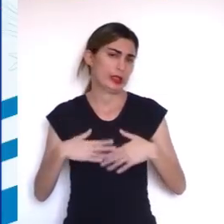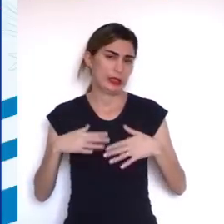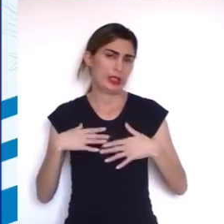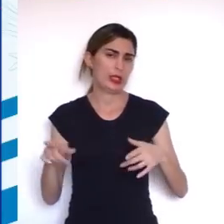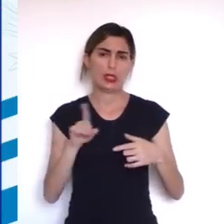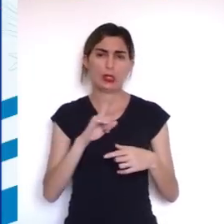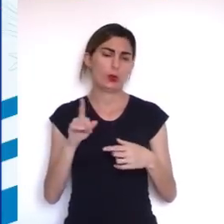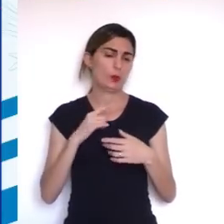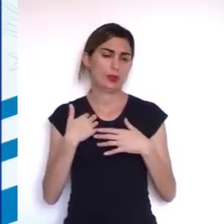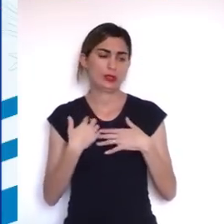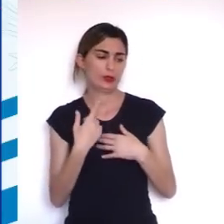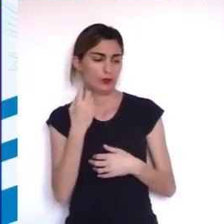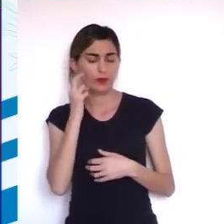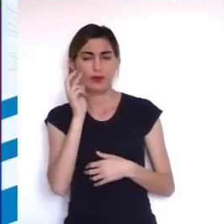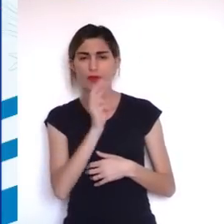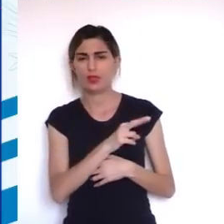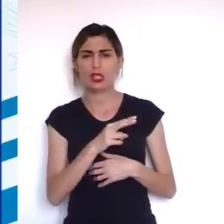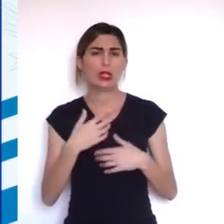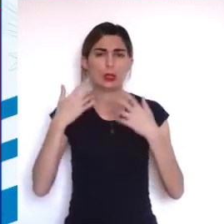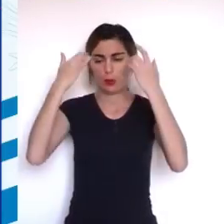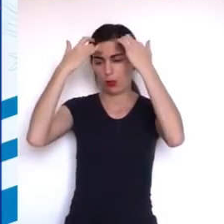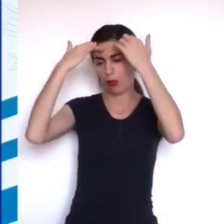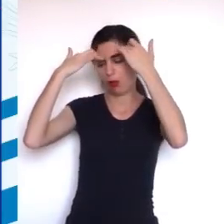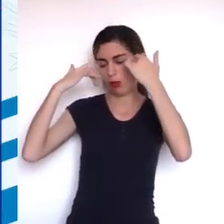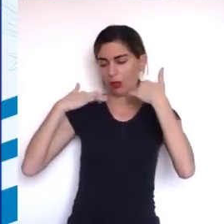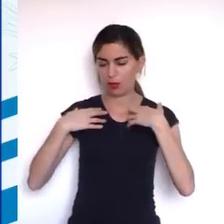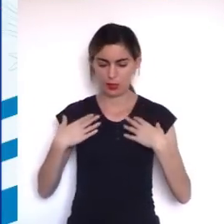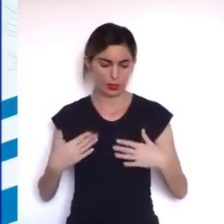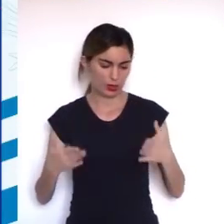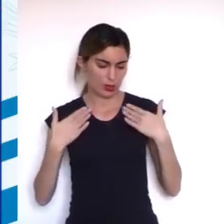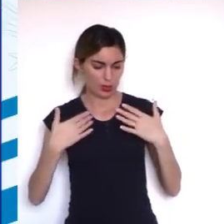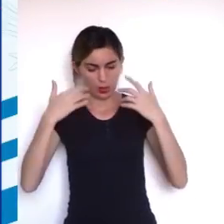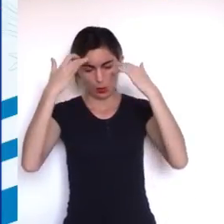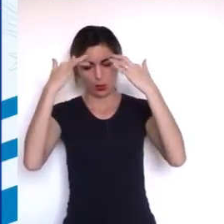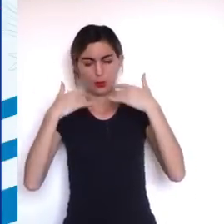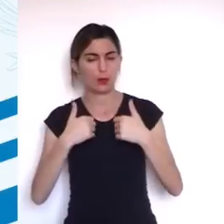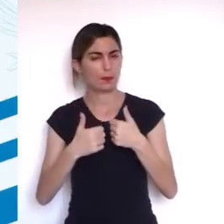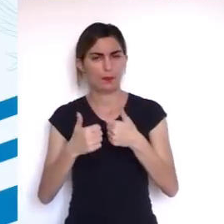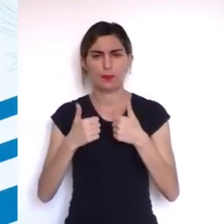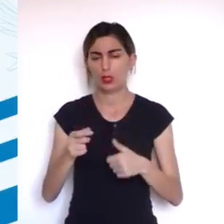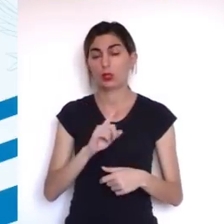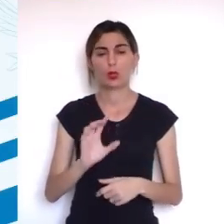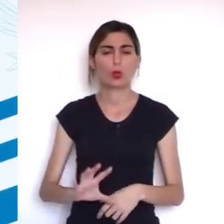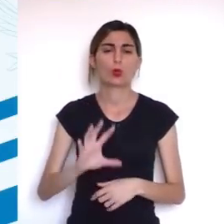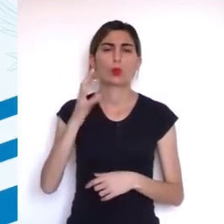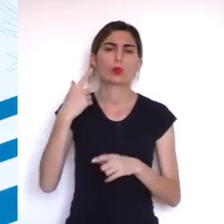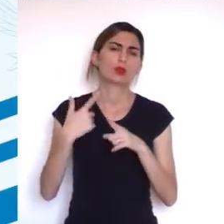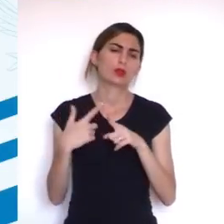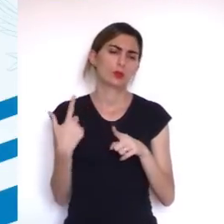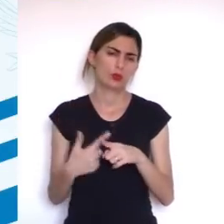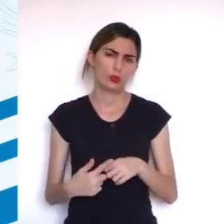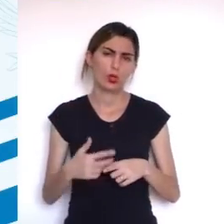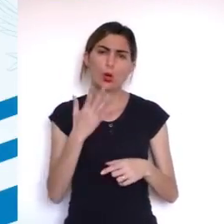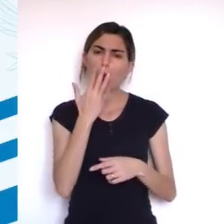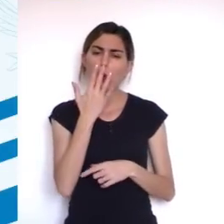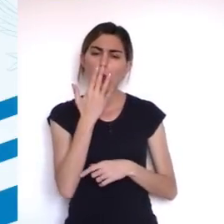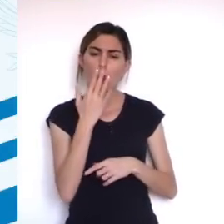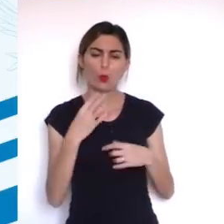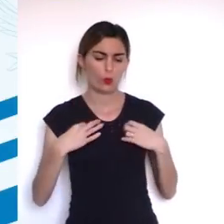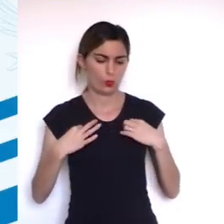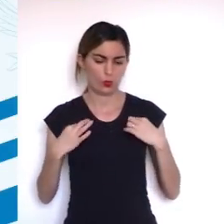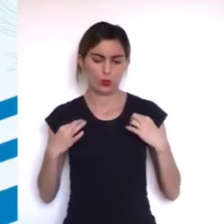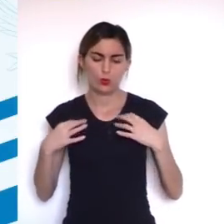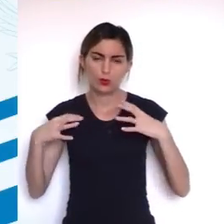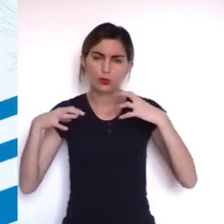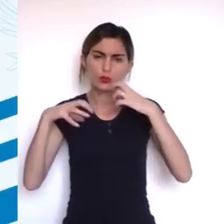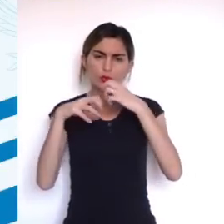está tão tranquila. Observe que ela está suando, né? Ela não está muito bem. Isso acontece porque as cores que